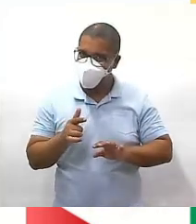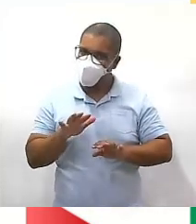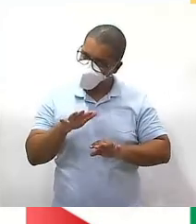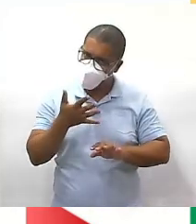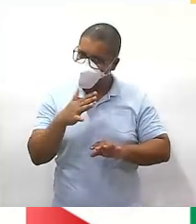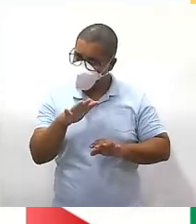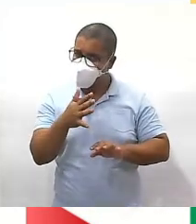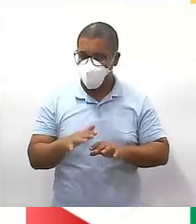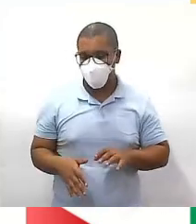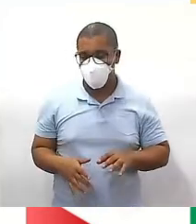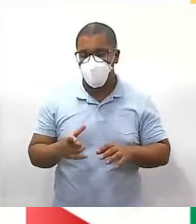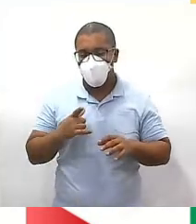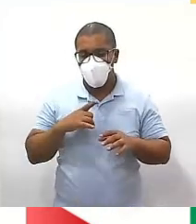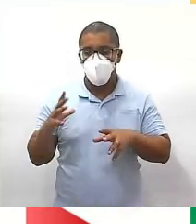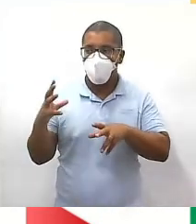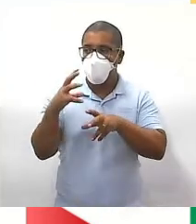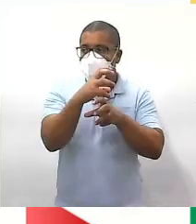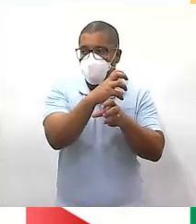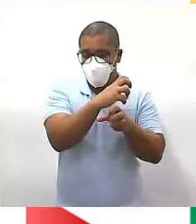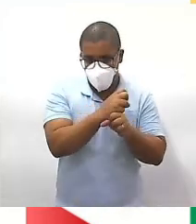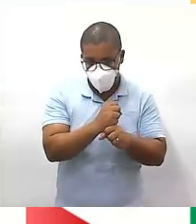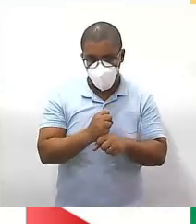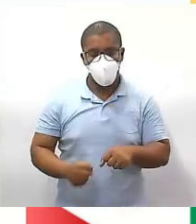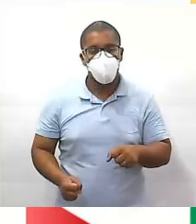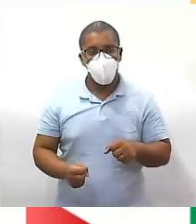é o raio. Eu vou multiplicar primeiro